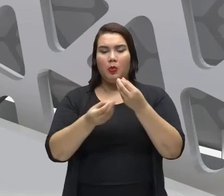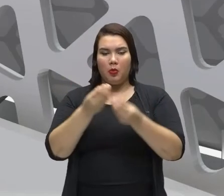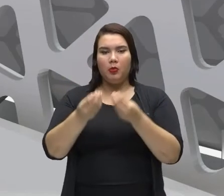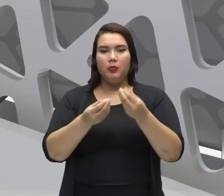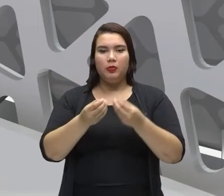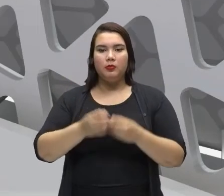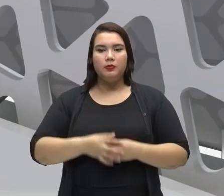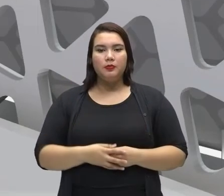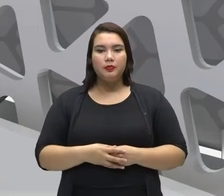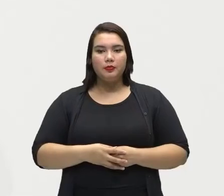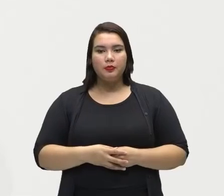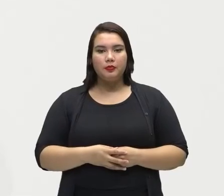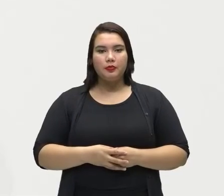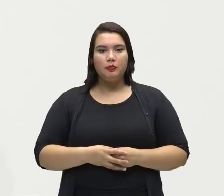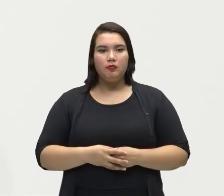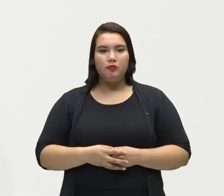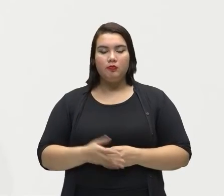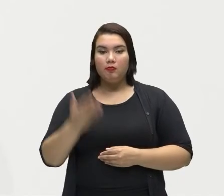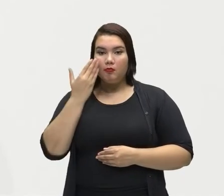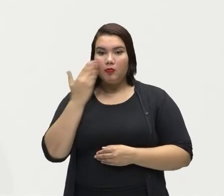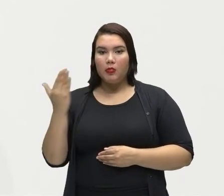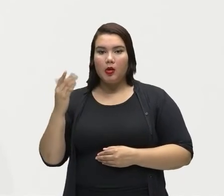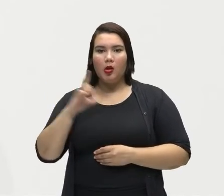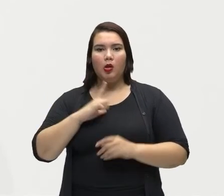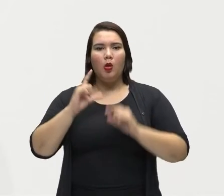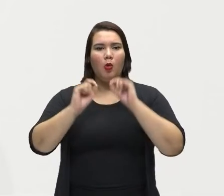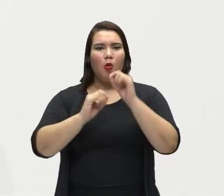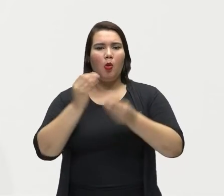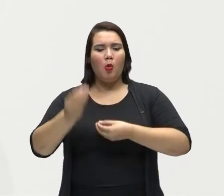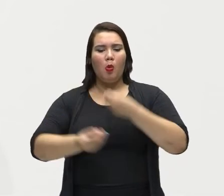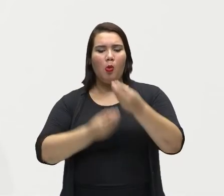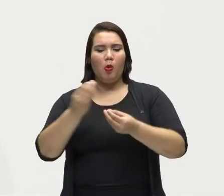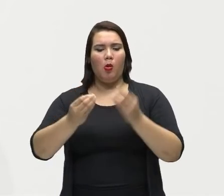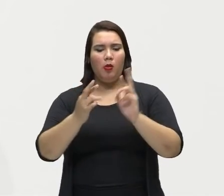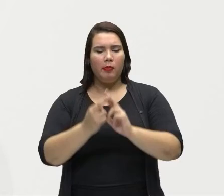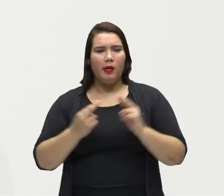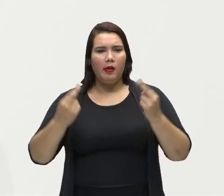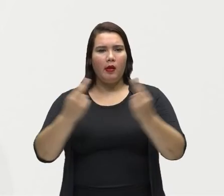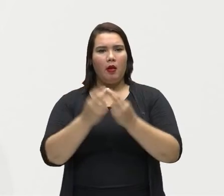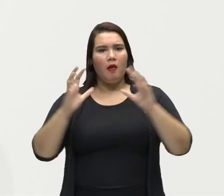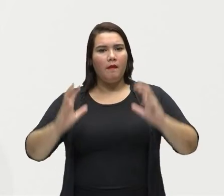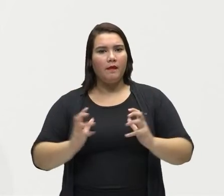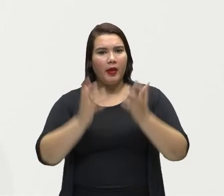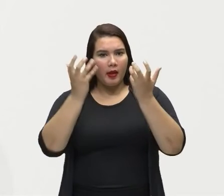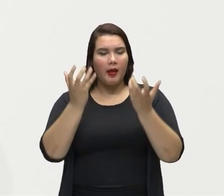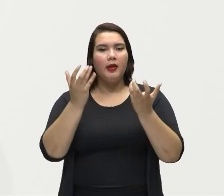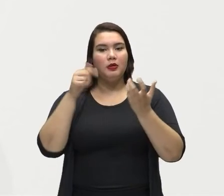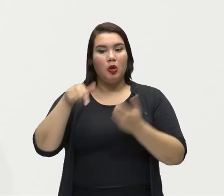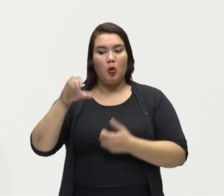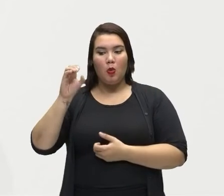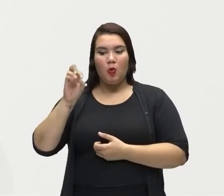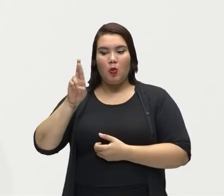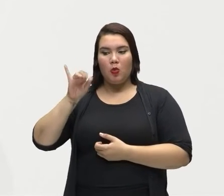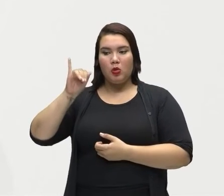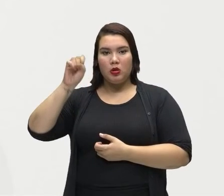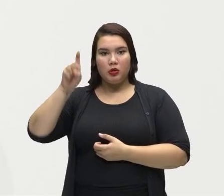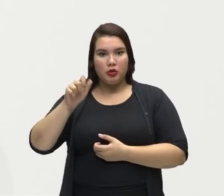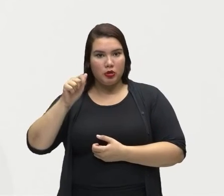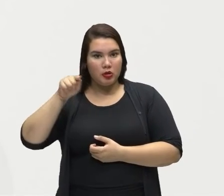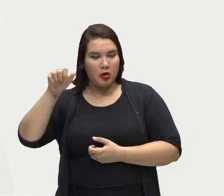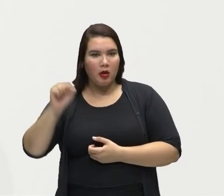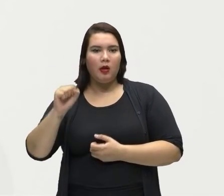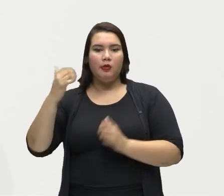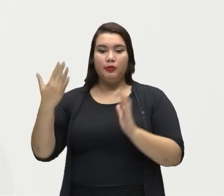racional. Olha só, nós vamos ver que o culto aos orixás chegaria à América através